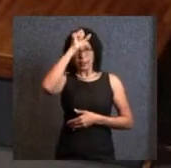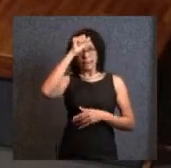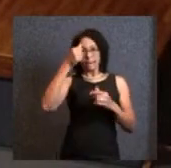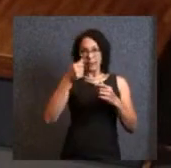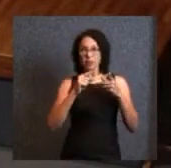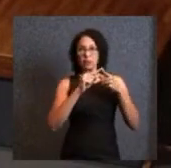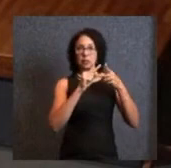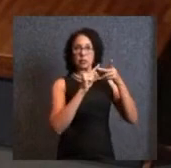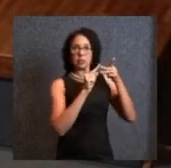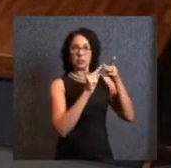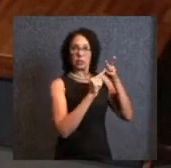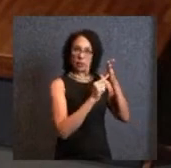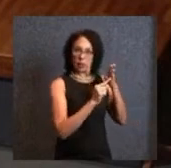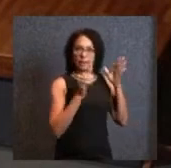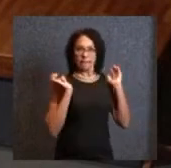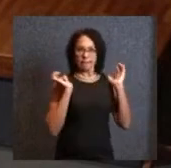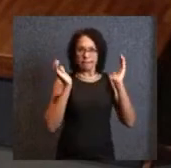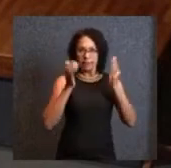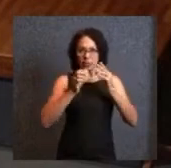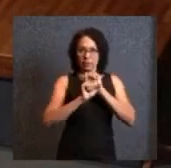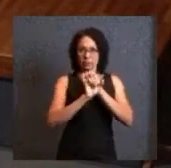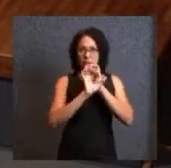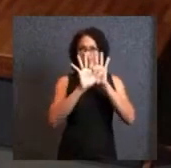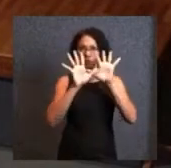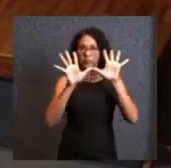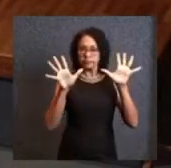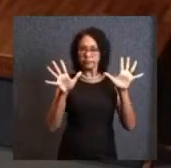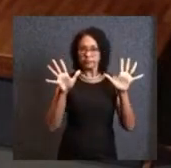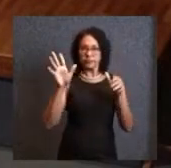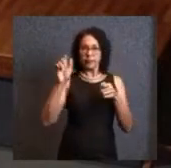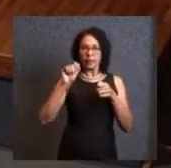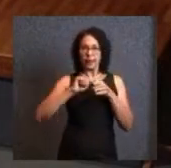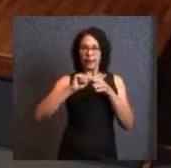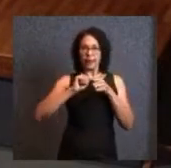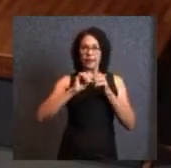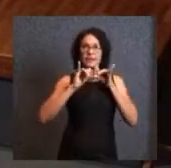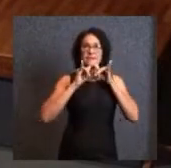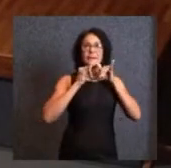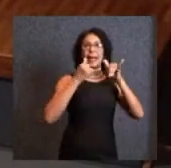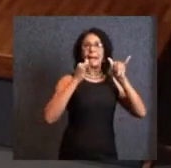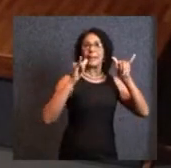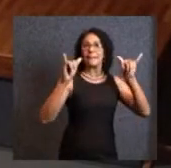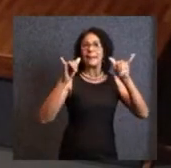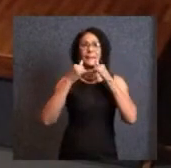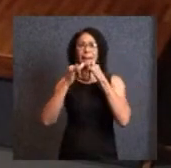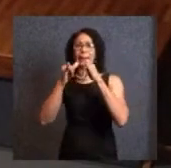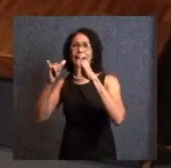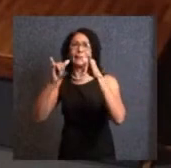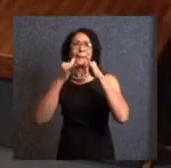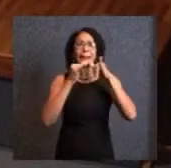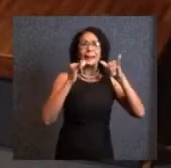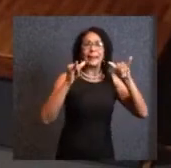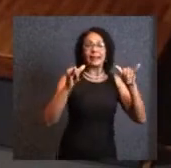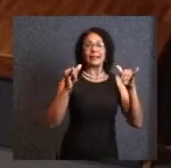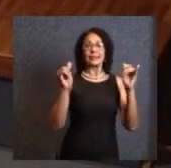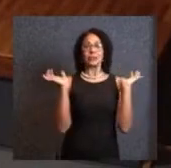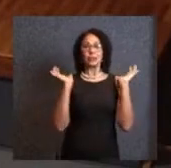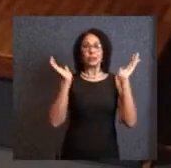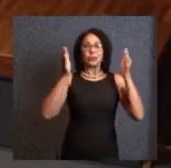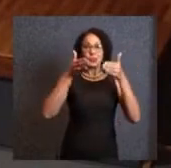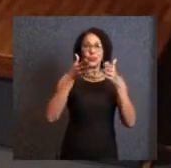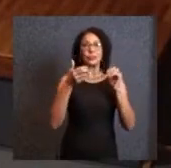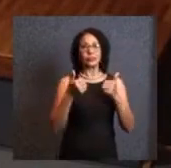suas metas de maneira clara e fazer a ampla divulgação dessas metas, né?